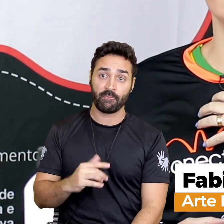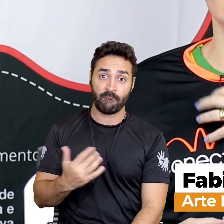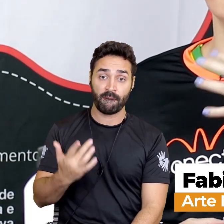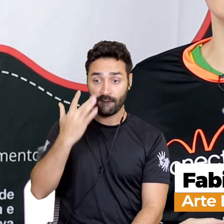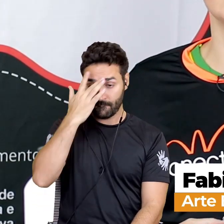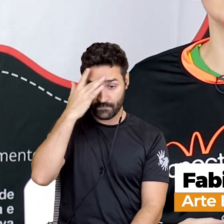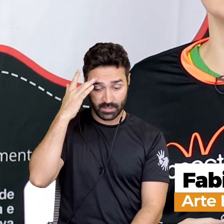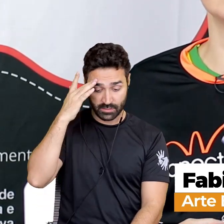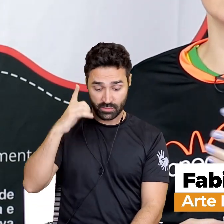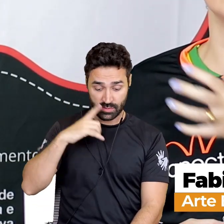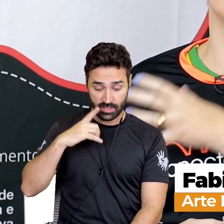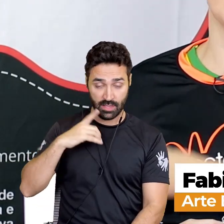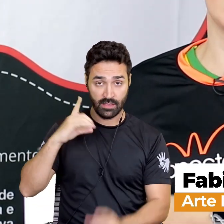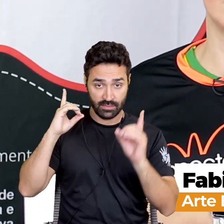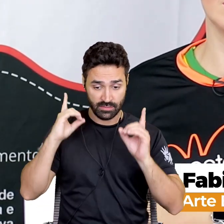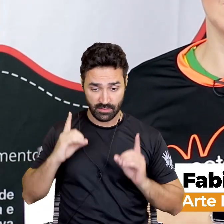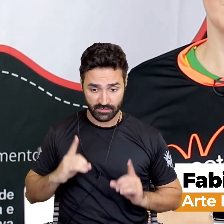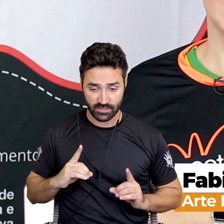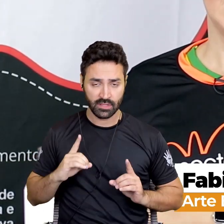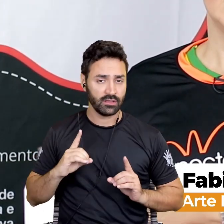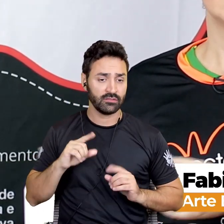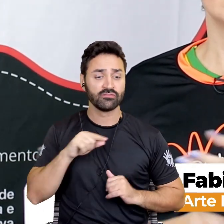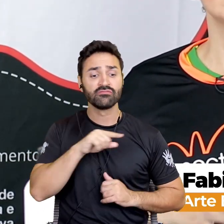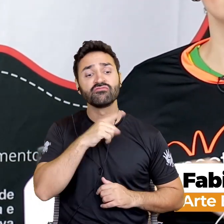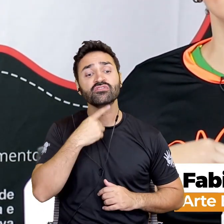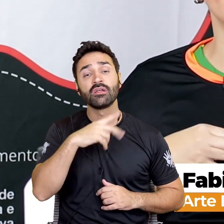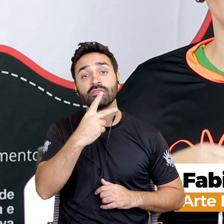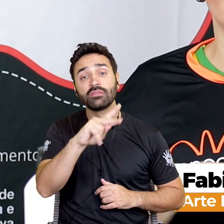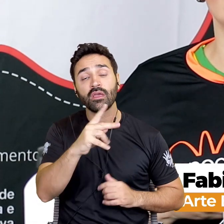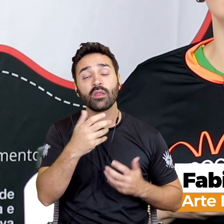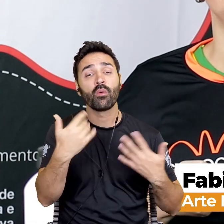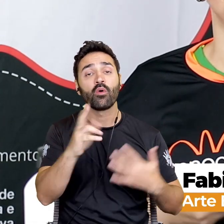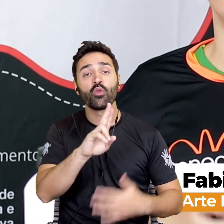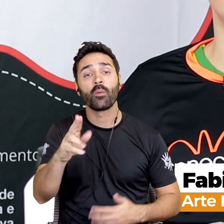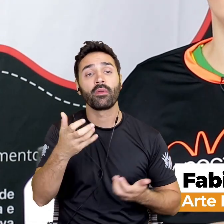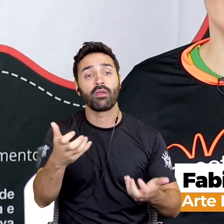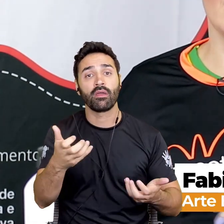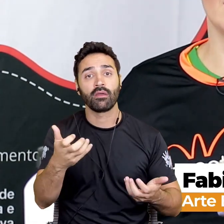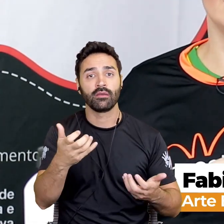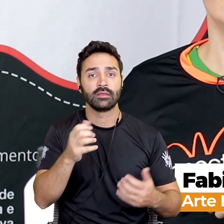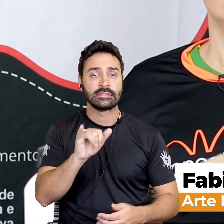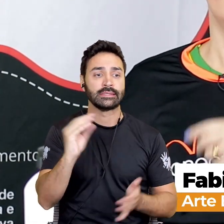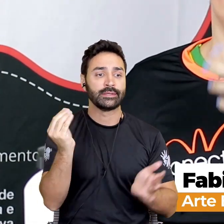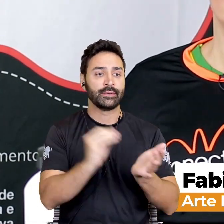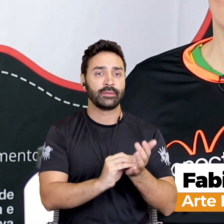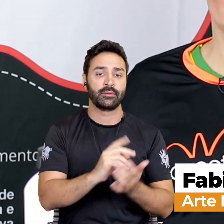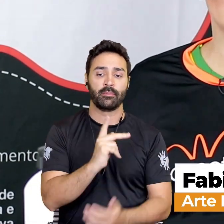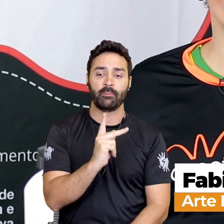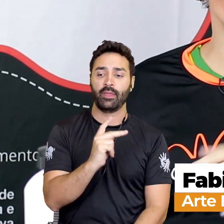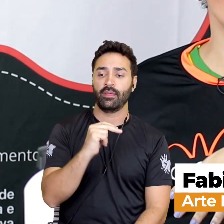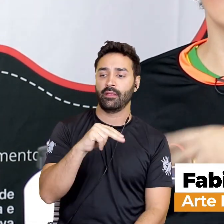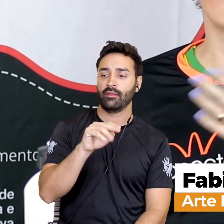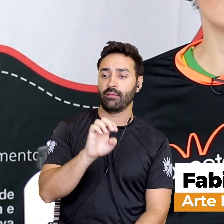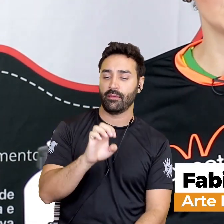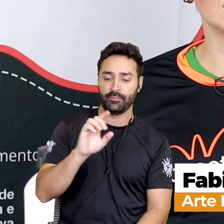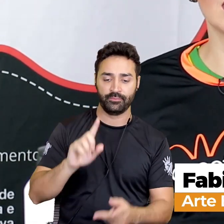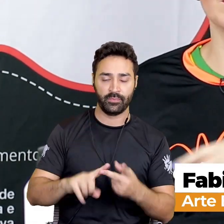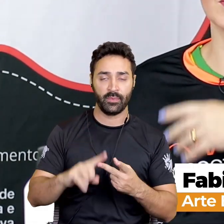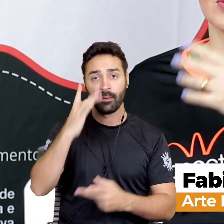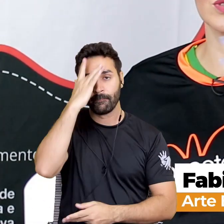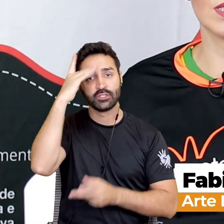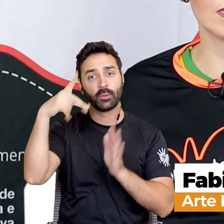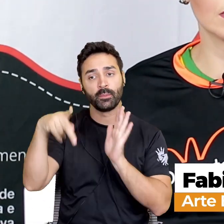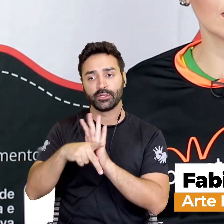uma deficiência querem ser chamadas. Então, se a gente coloca PNE, ou pessoa portador de necessidades